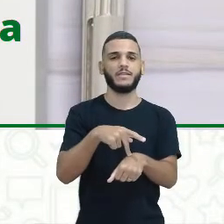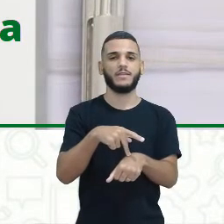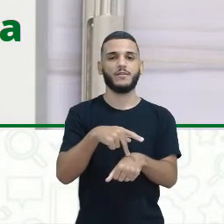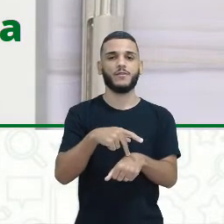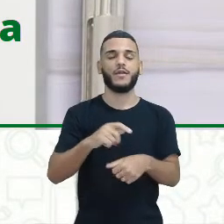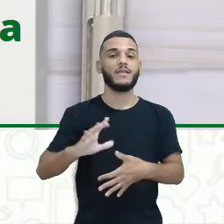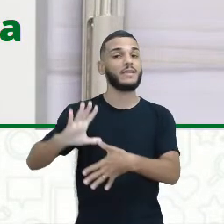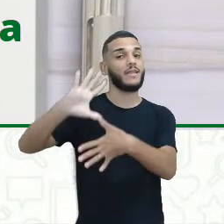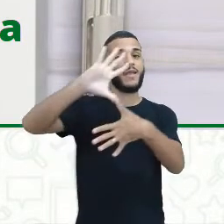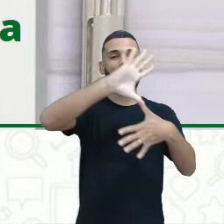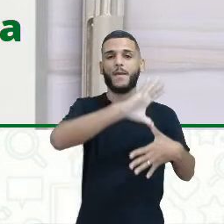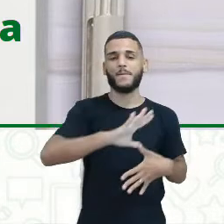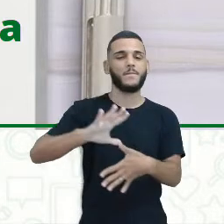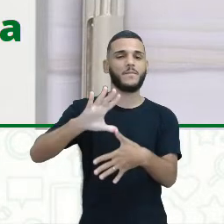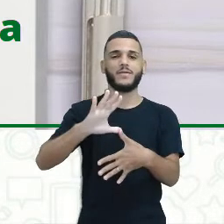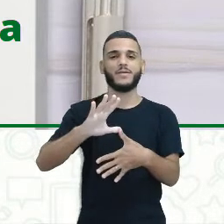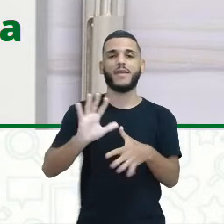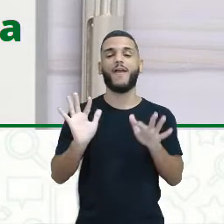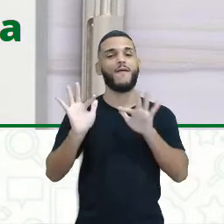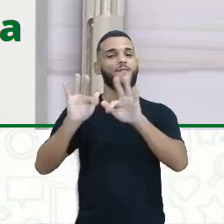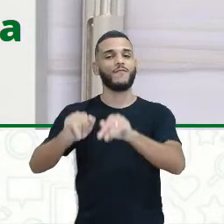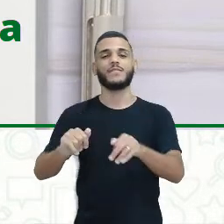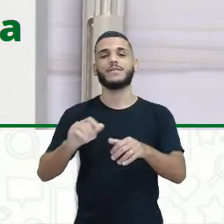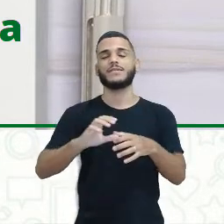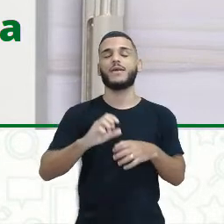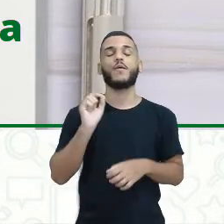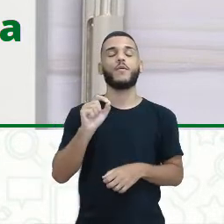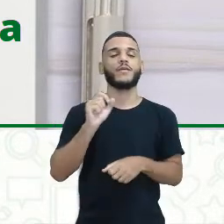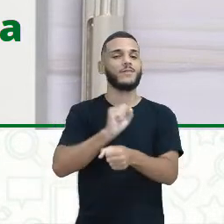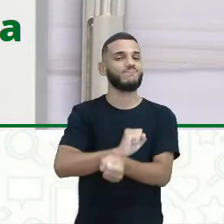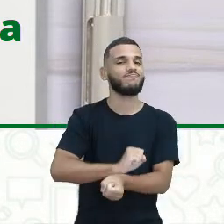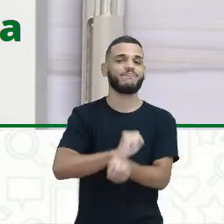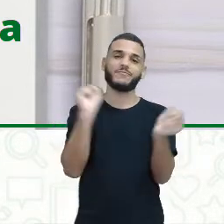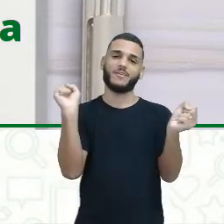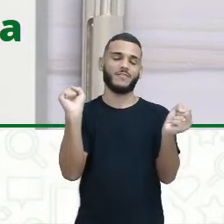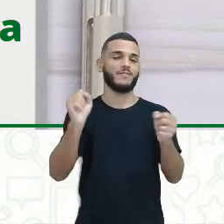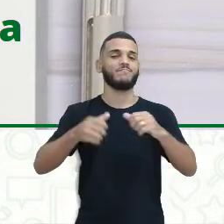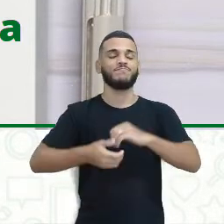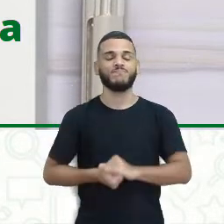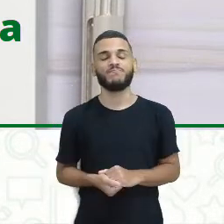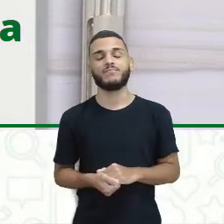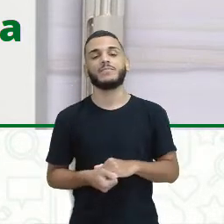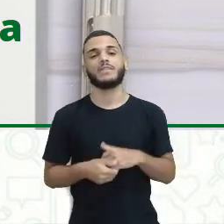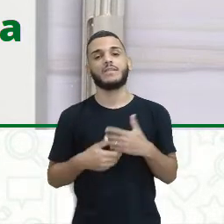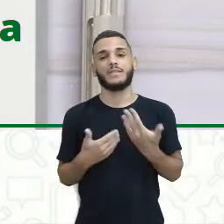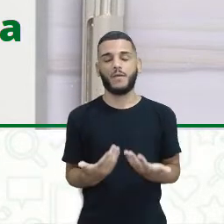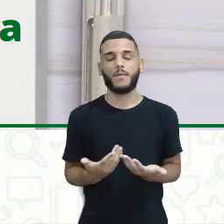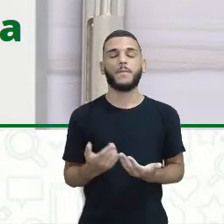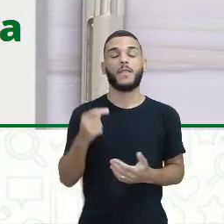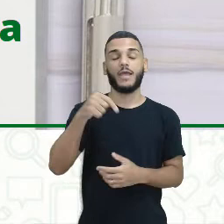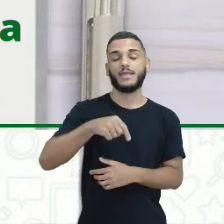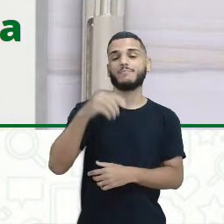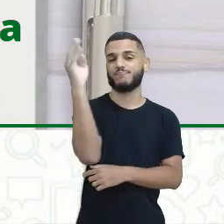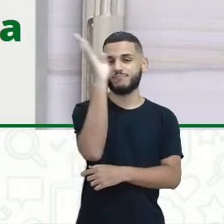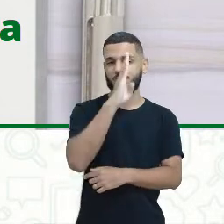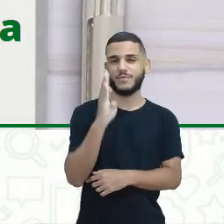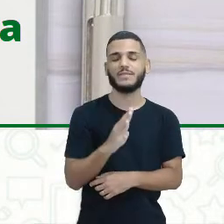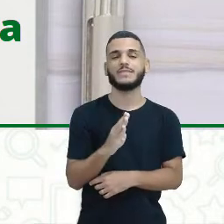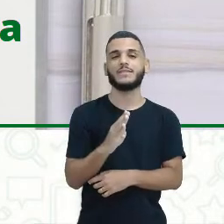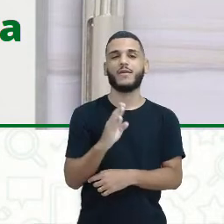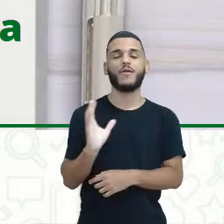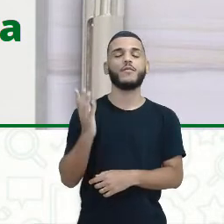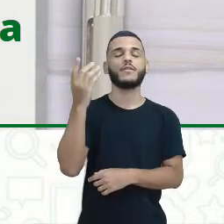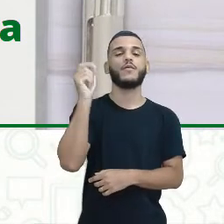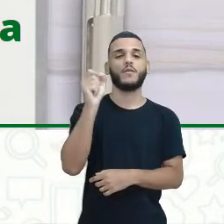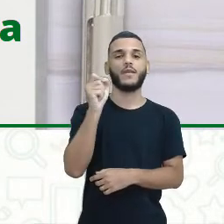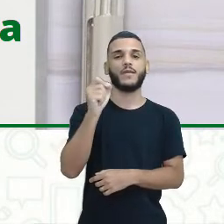a abolir a escravidão. E essa abolição da escravidão aqui no Brasil, ela vai se dar por